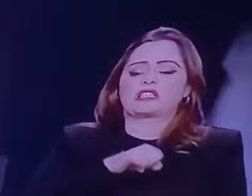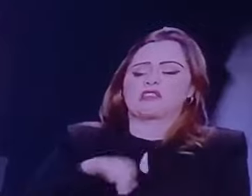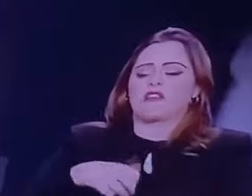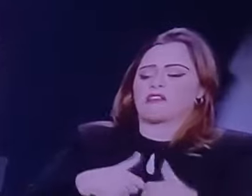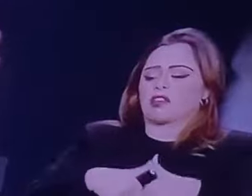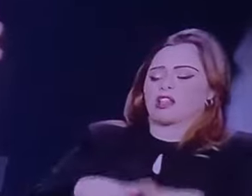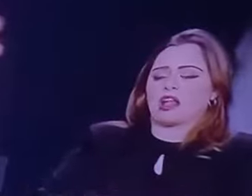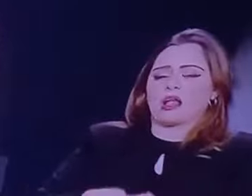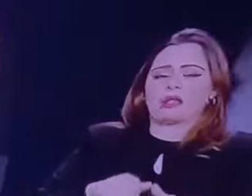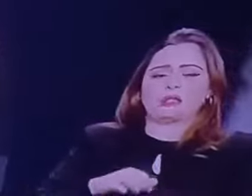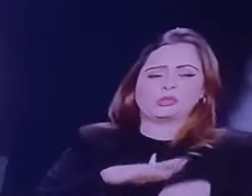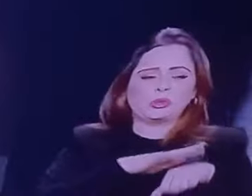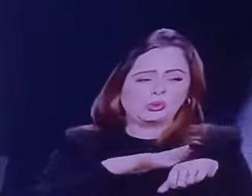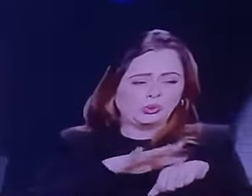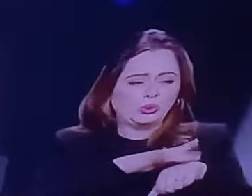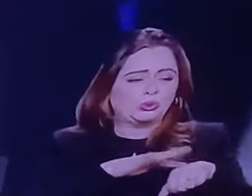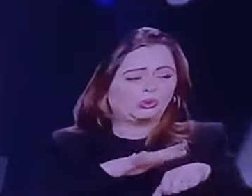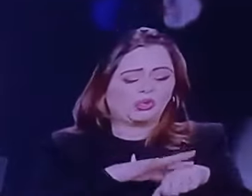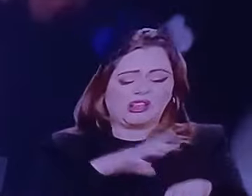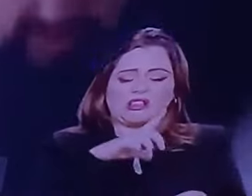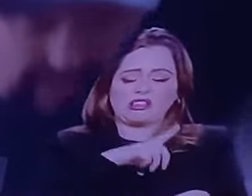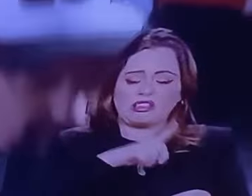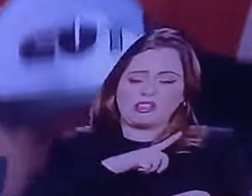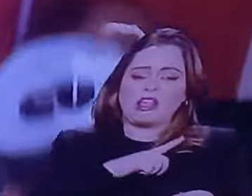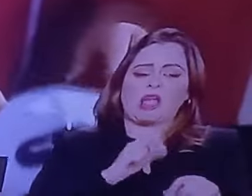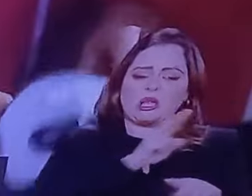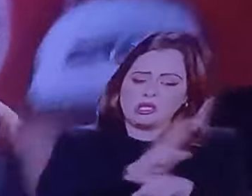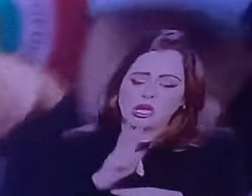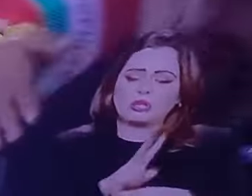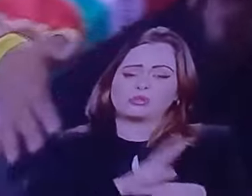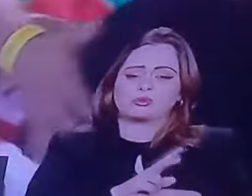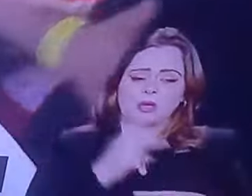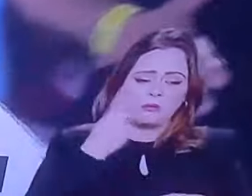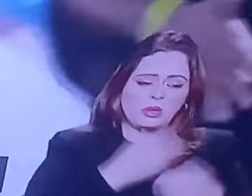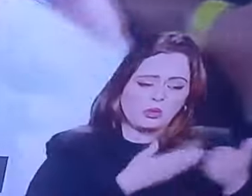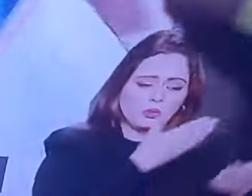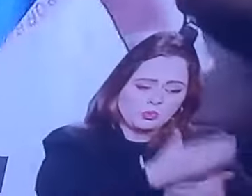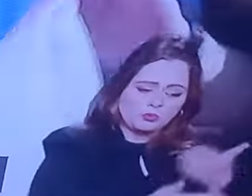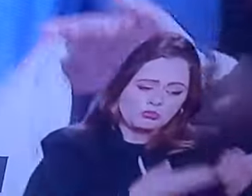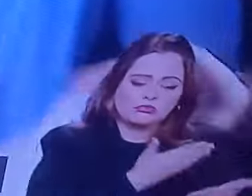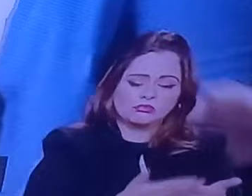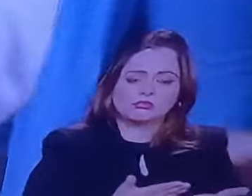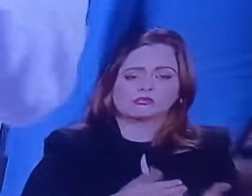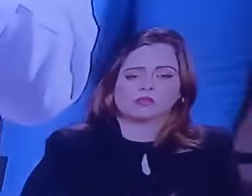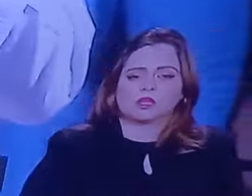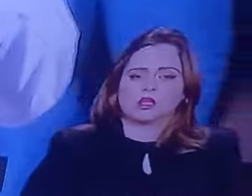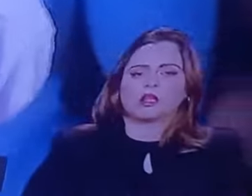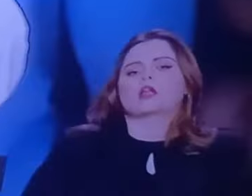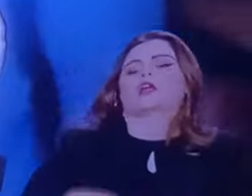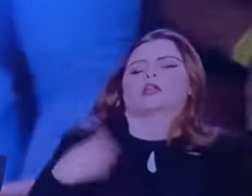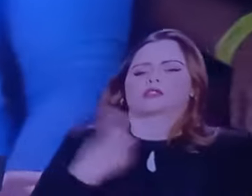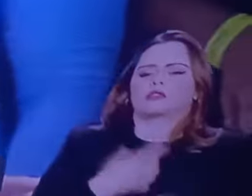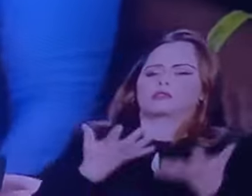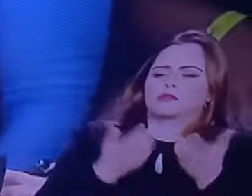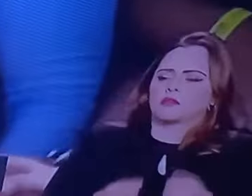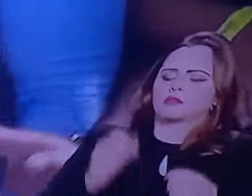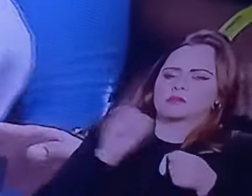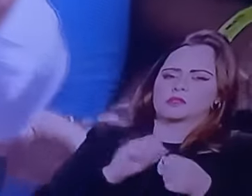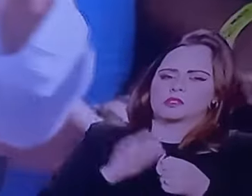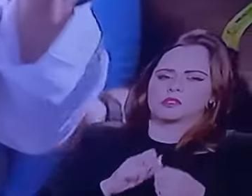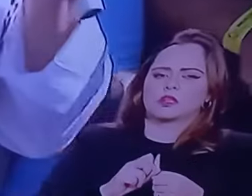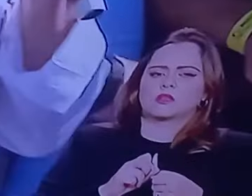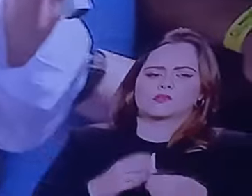ou a mulher, tem que ter cobertura para essa pessoa ser tratada. E é isso que nós vamos fazer.